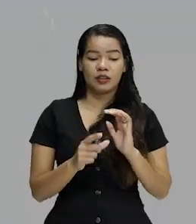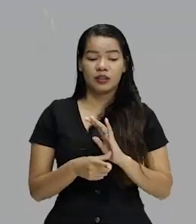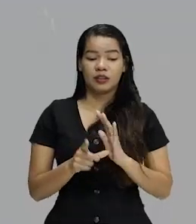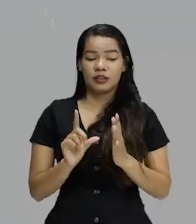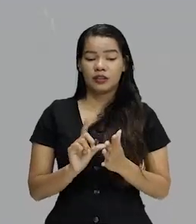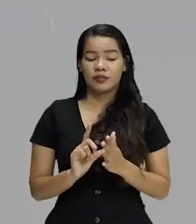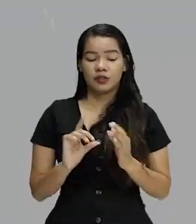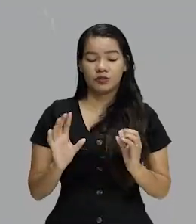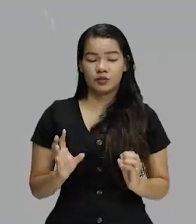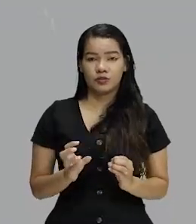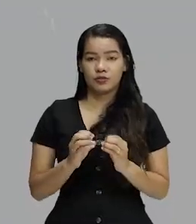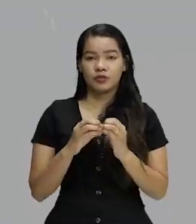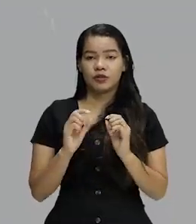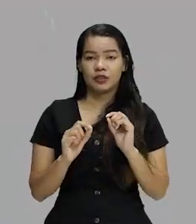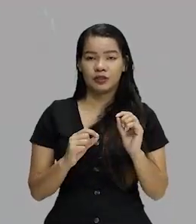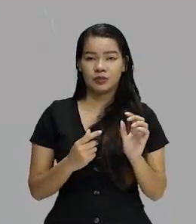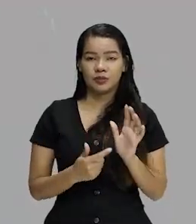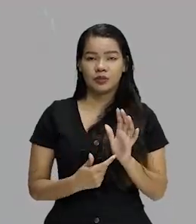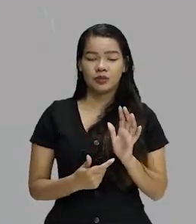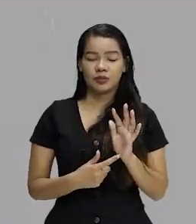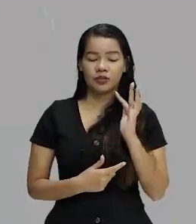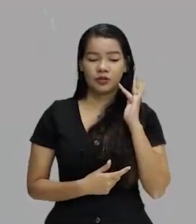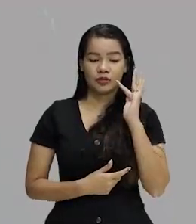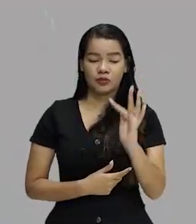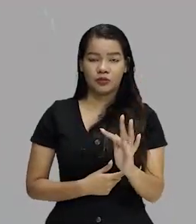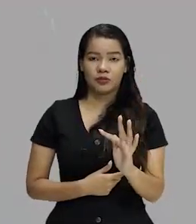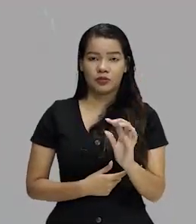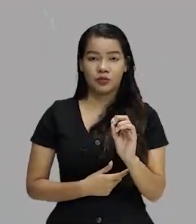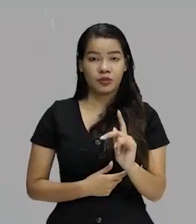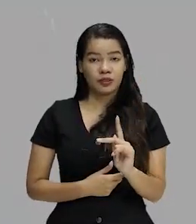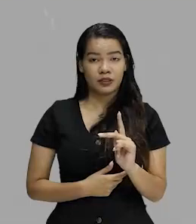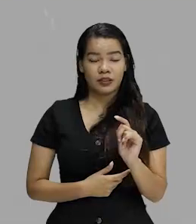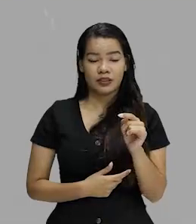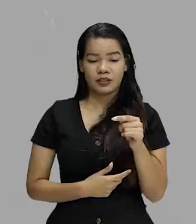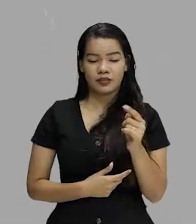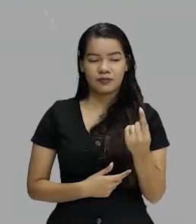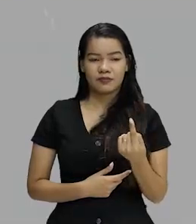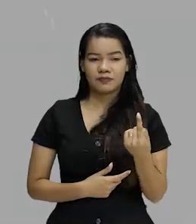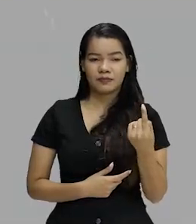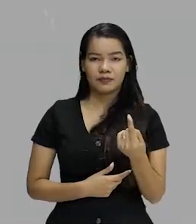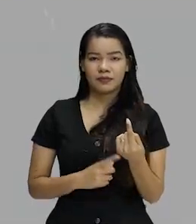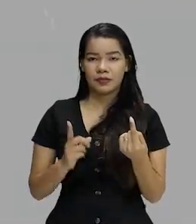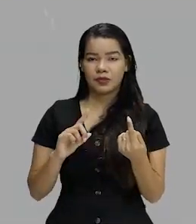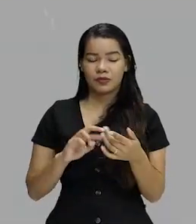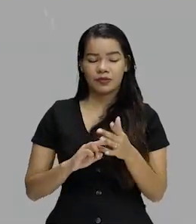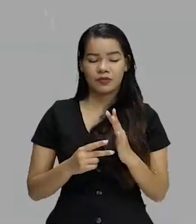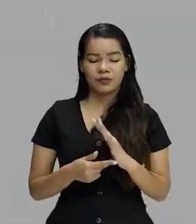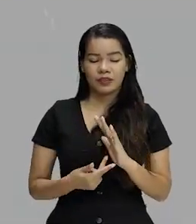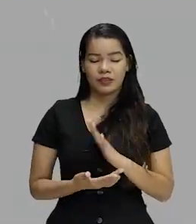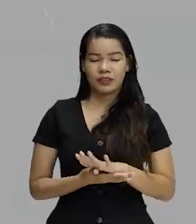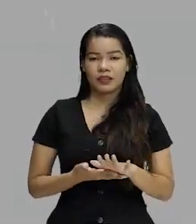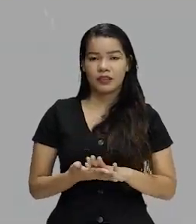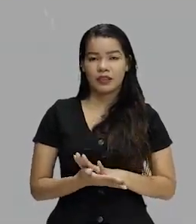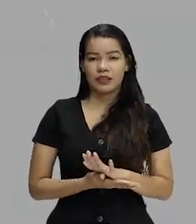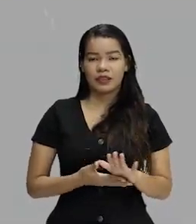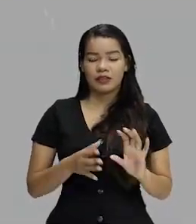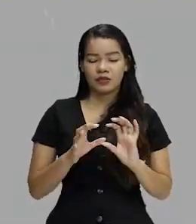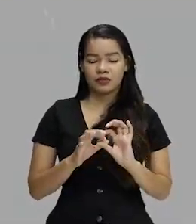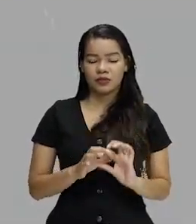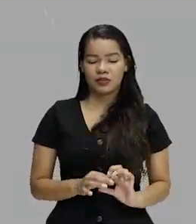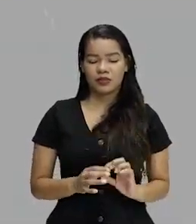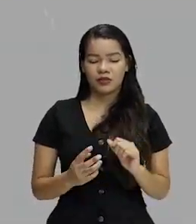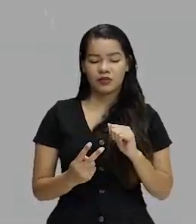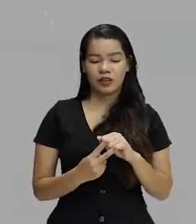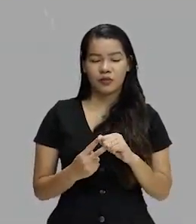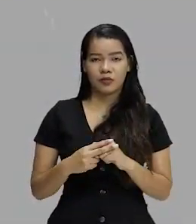com ele, que dá a indicação de futuro. Certo? Ele sozinho, ele não significa nada nesse contexto de verbo auxiliar.